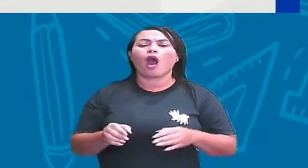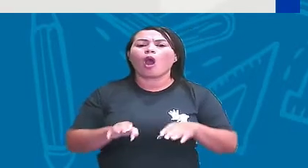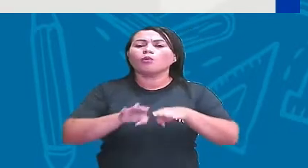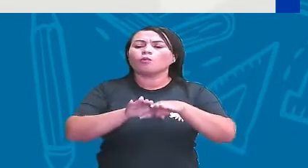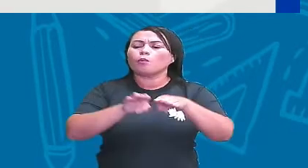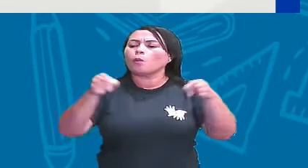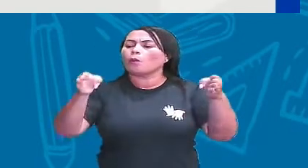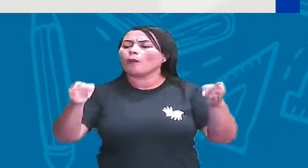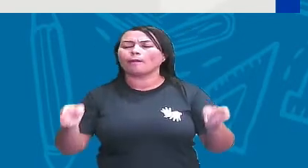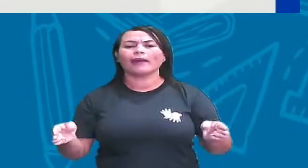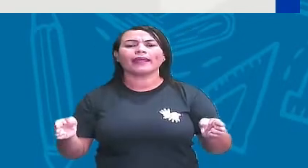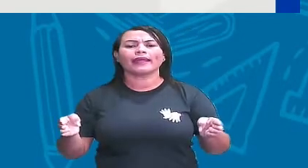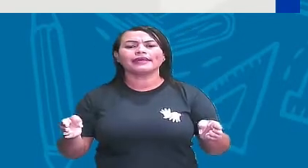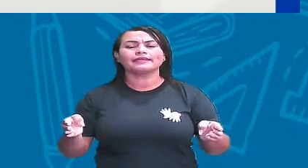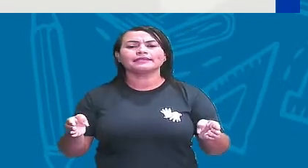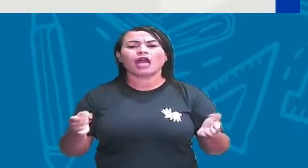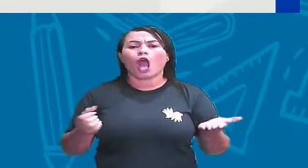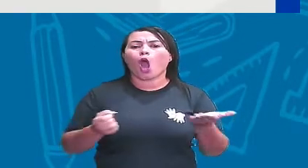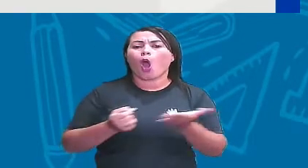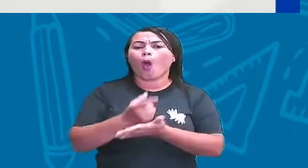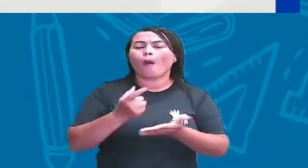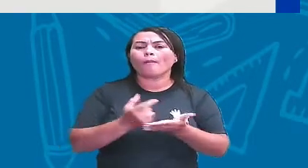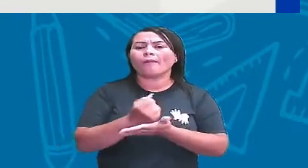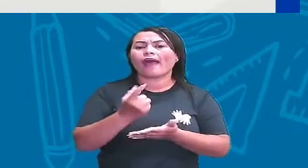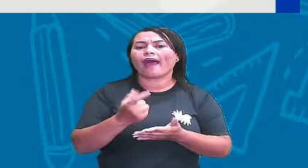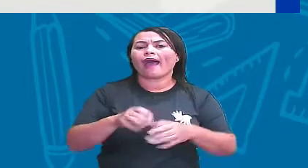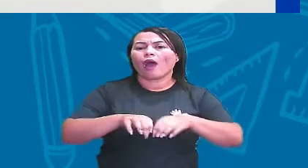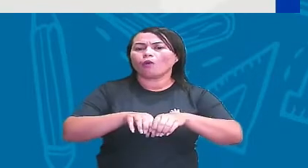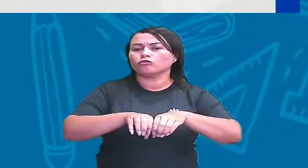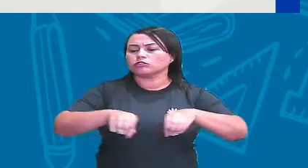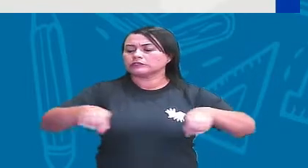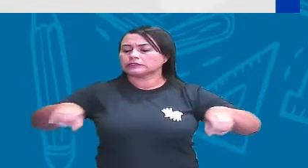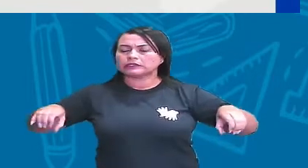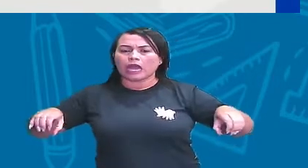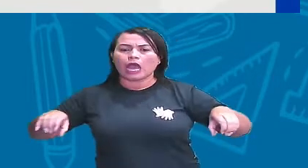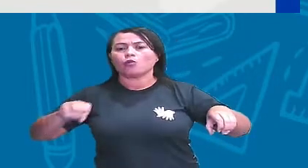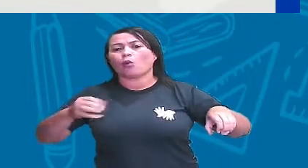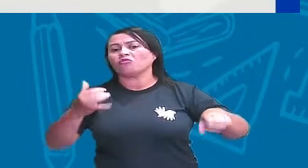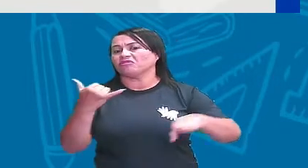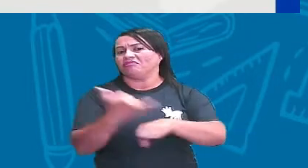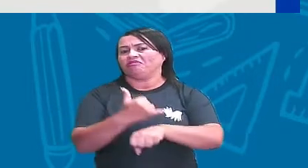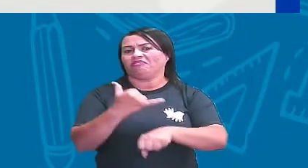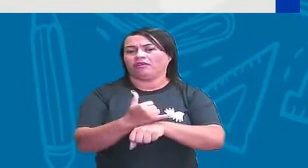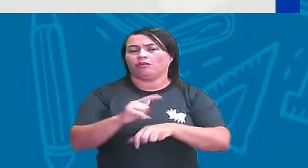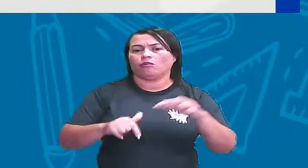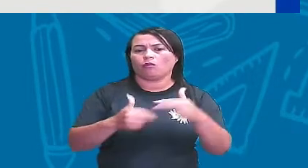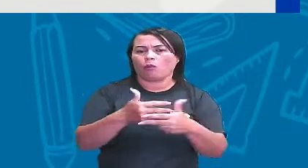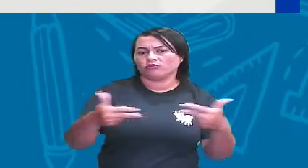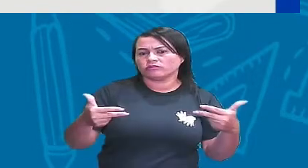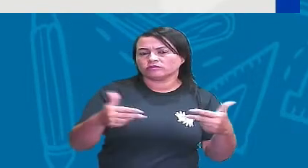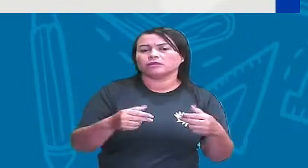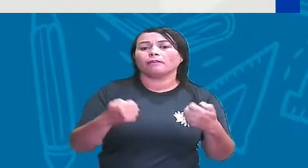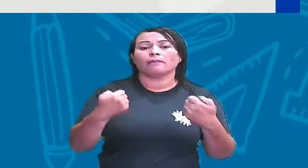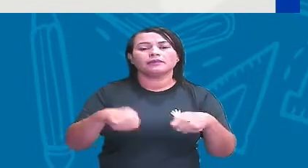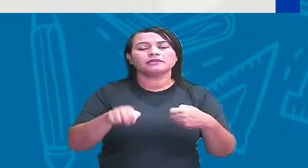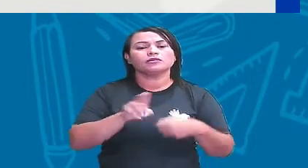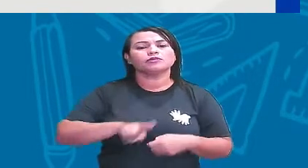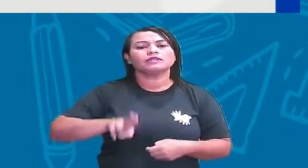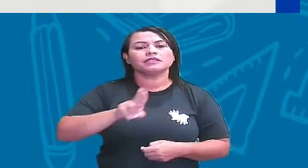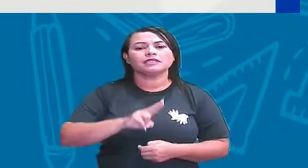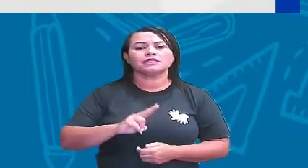mesa, comprar uma barra de cano ou de ferro, entre outros objetos, utilizamos as medidas